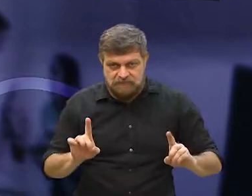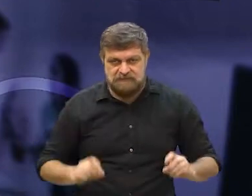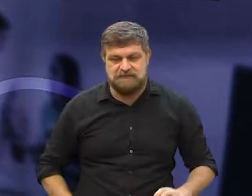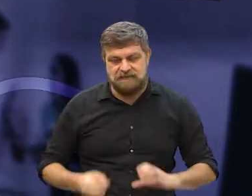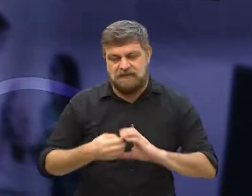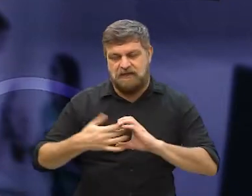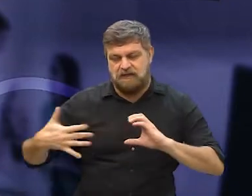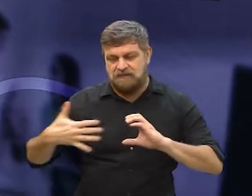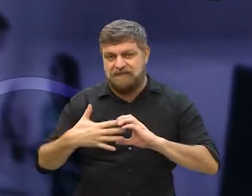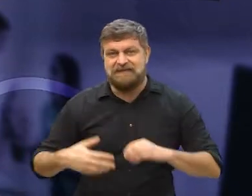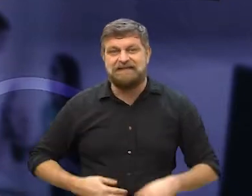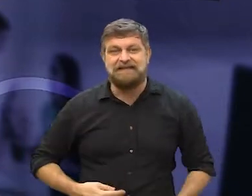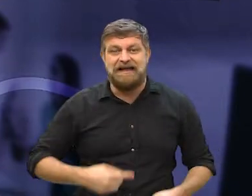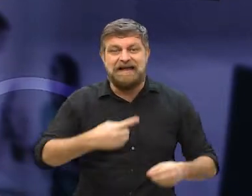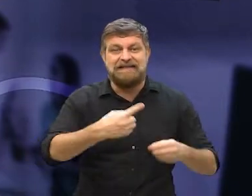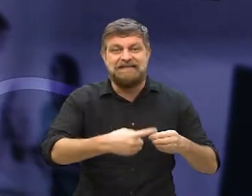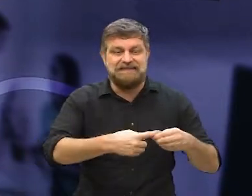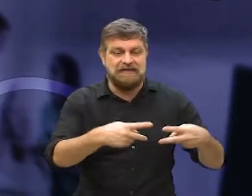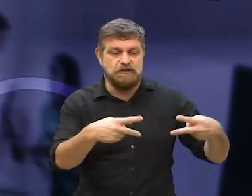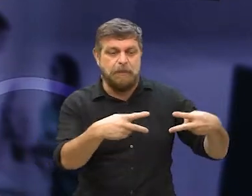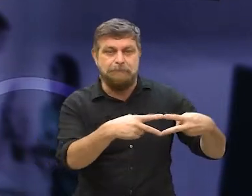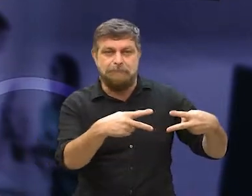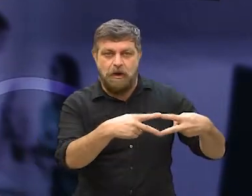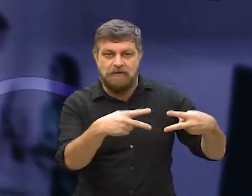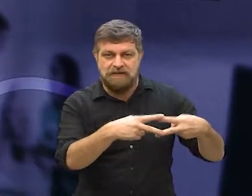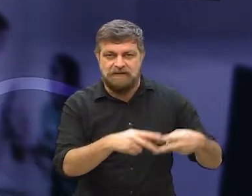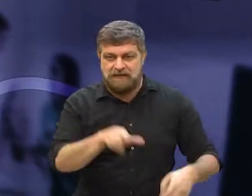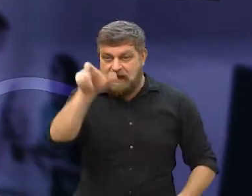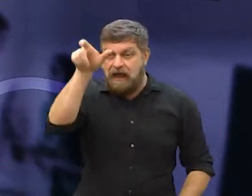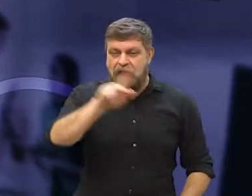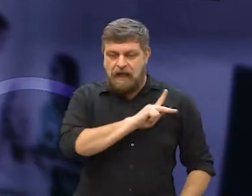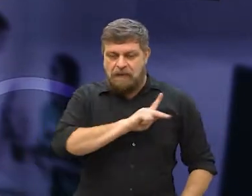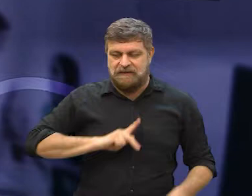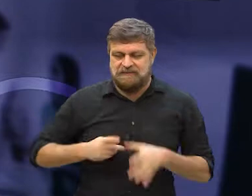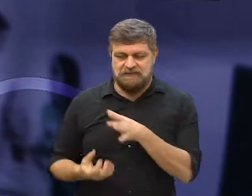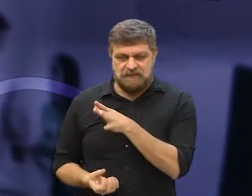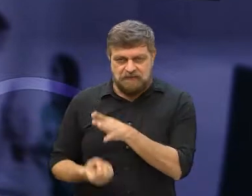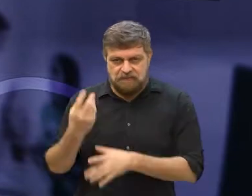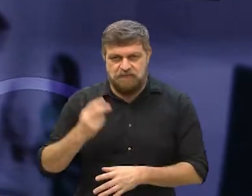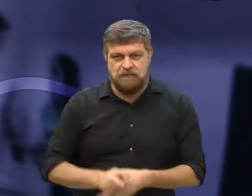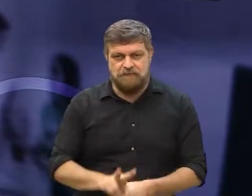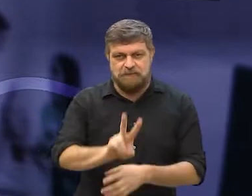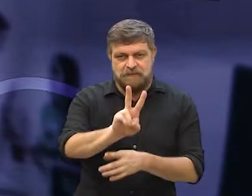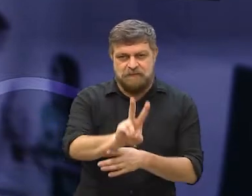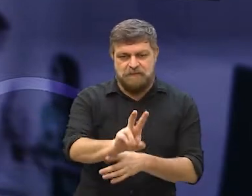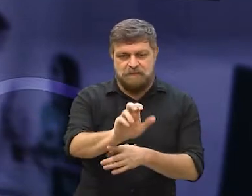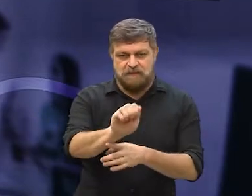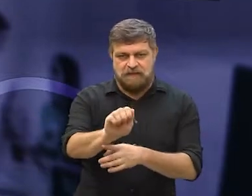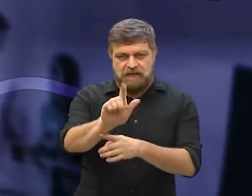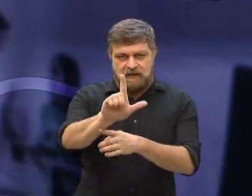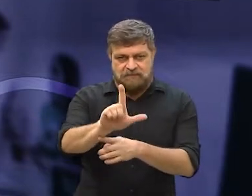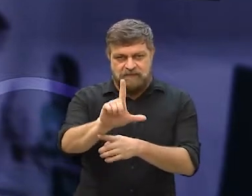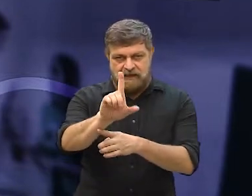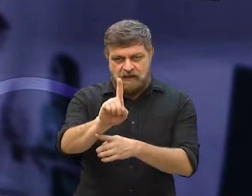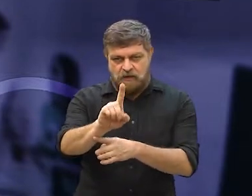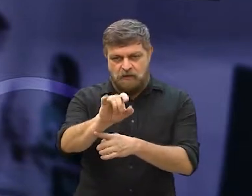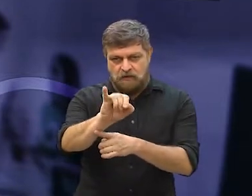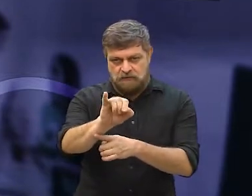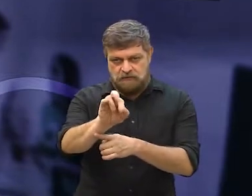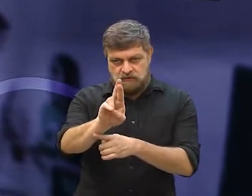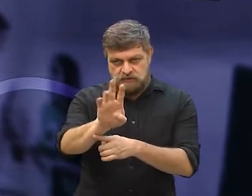Doença Rara de Paulínia. E quem vai nos dar entrevista é a presidente fundadora, Valdirene Mira. Valdirene,